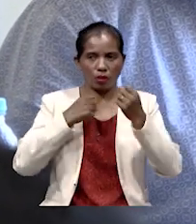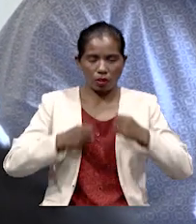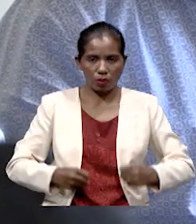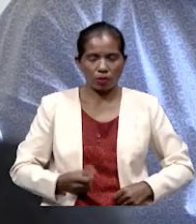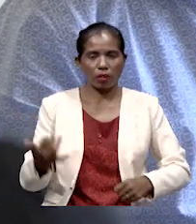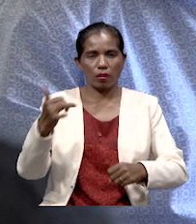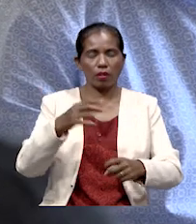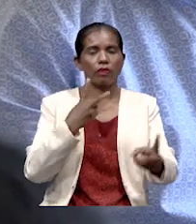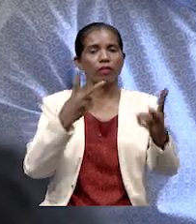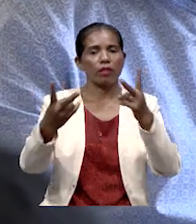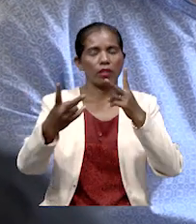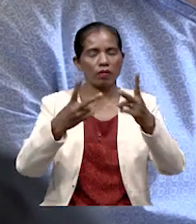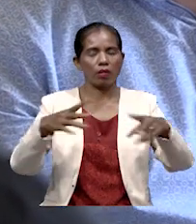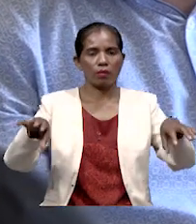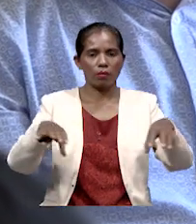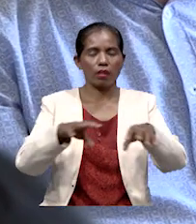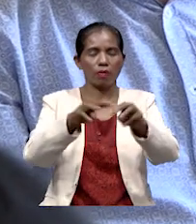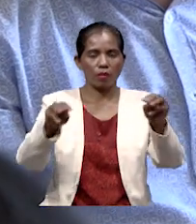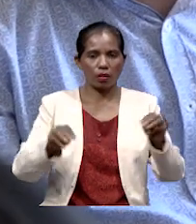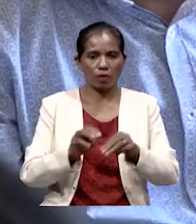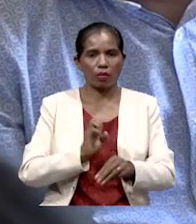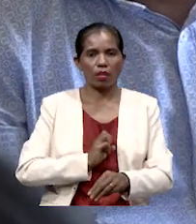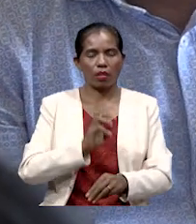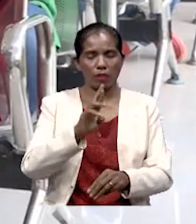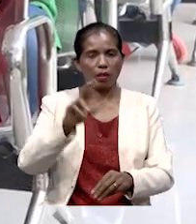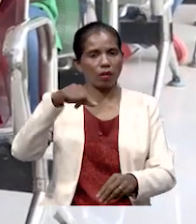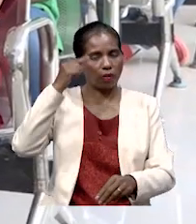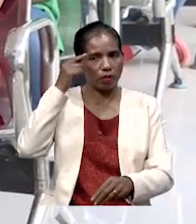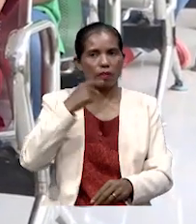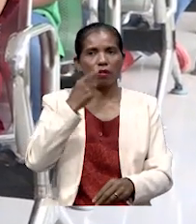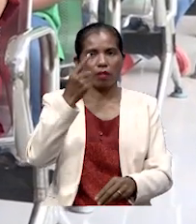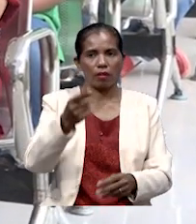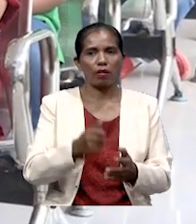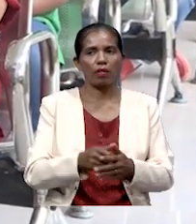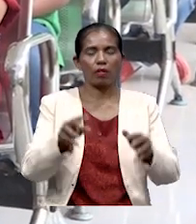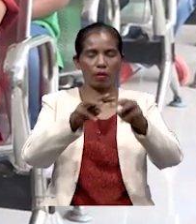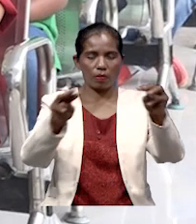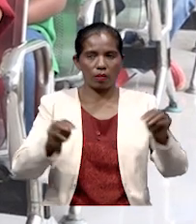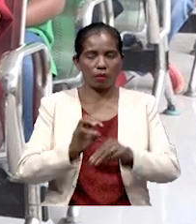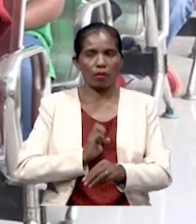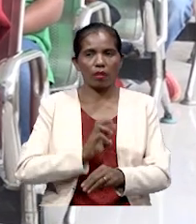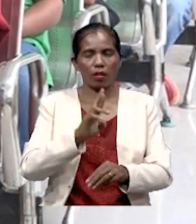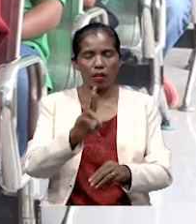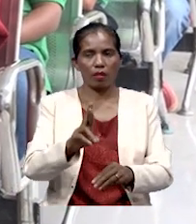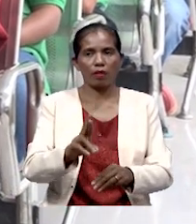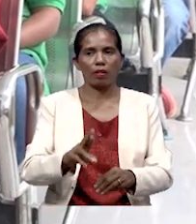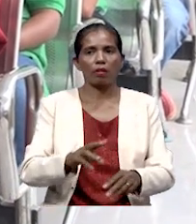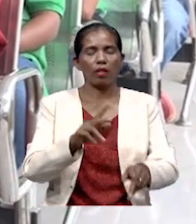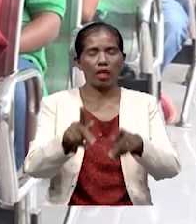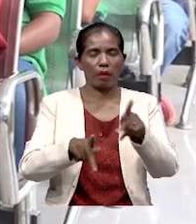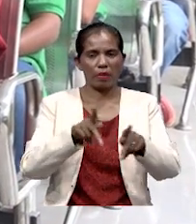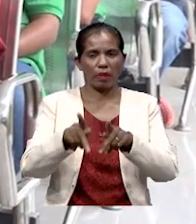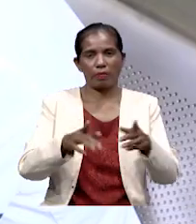visita a trabalho e ao município Ermera. Governante né HTT e ao município Ermera, percentagem má